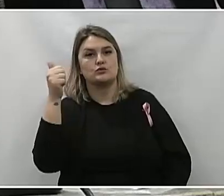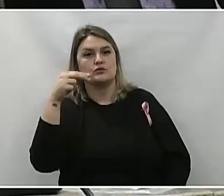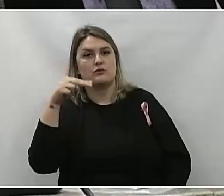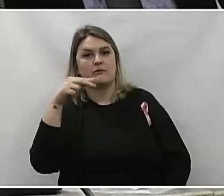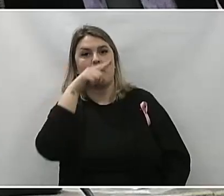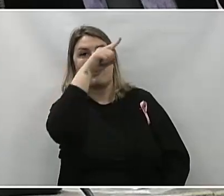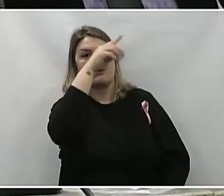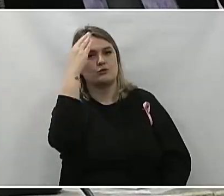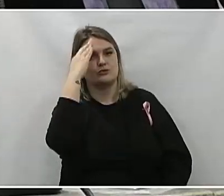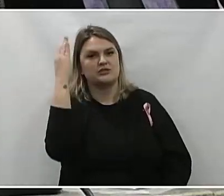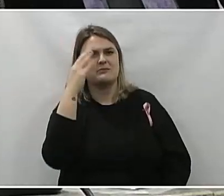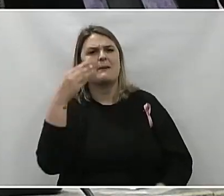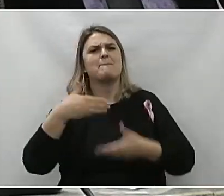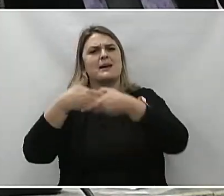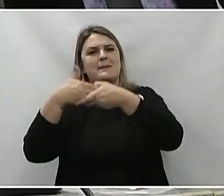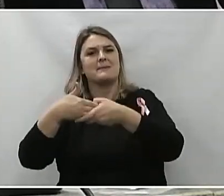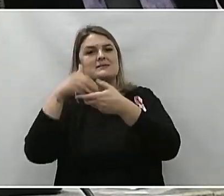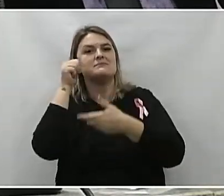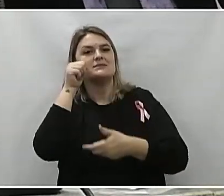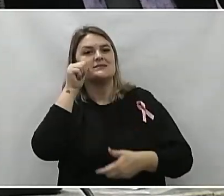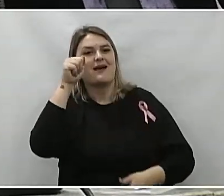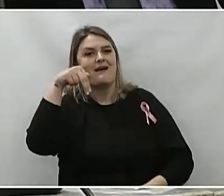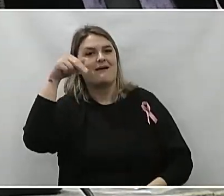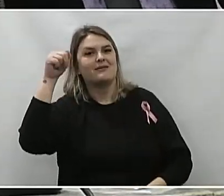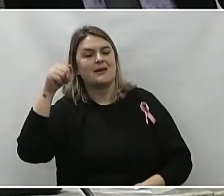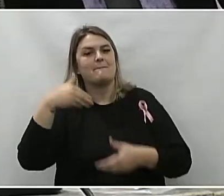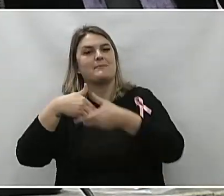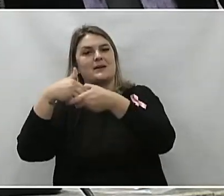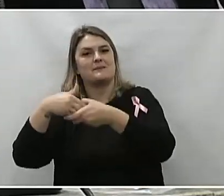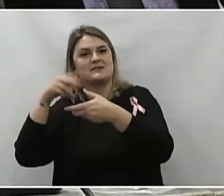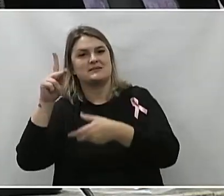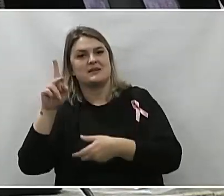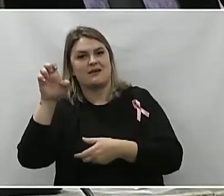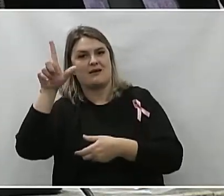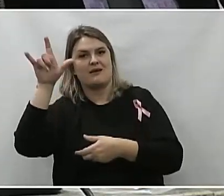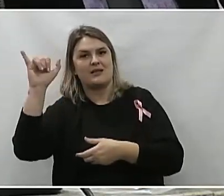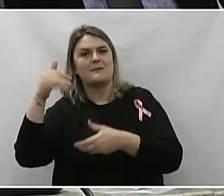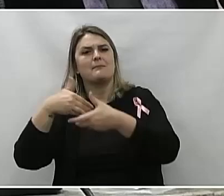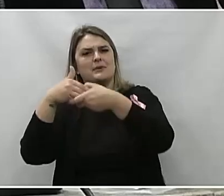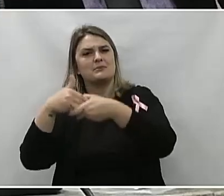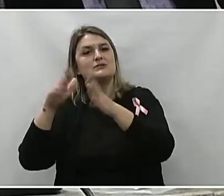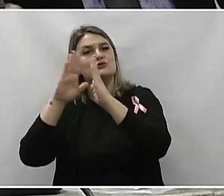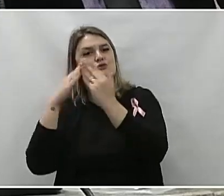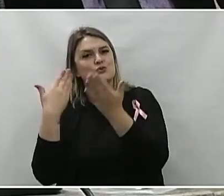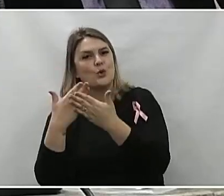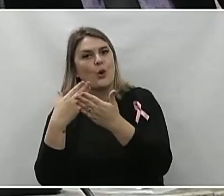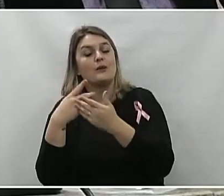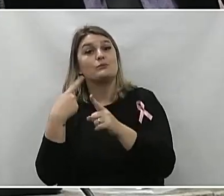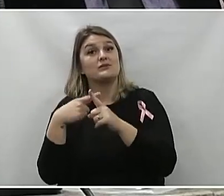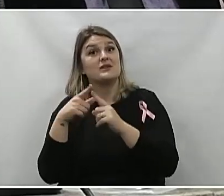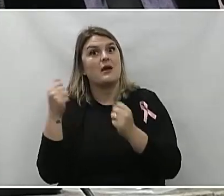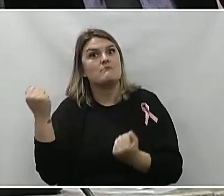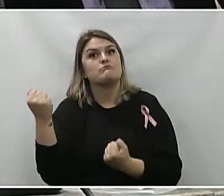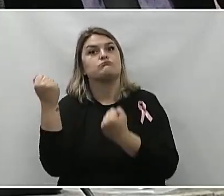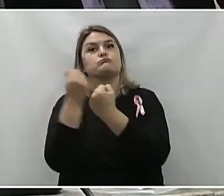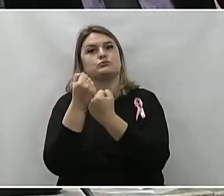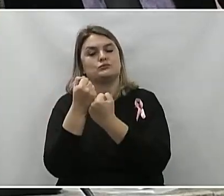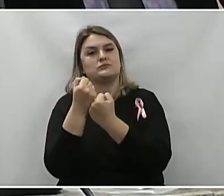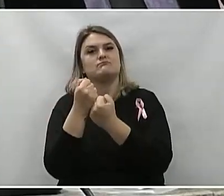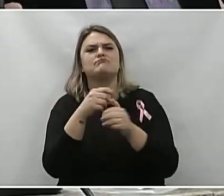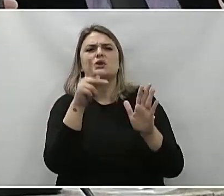Então parabéns a Ana parabéns a Kelly parabéns a escola né Por apoiar que